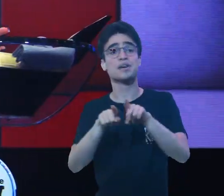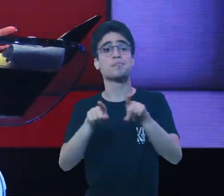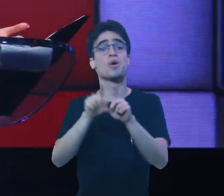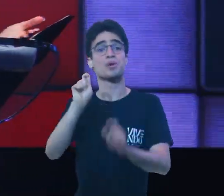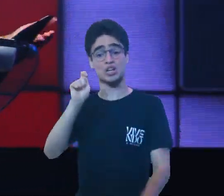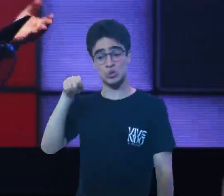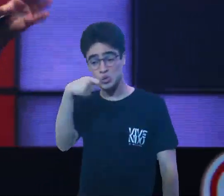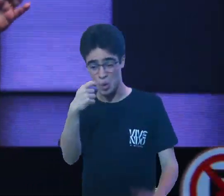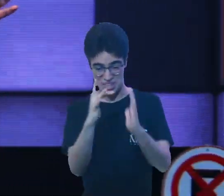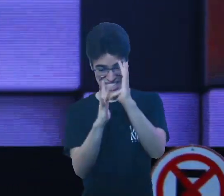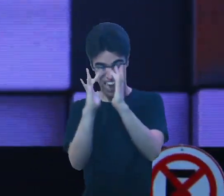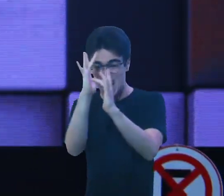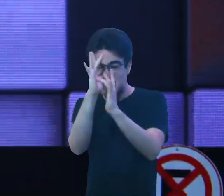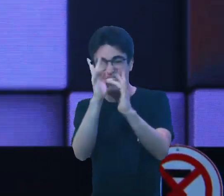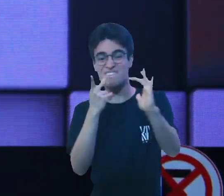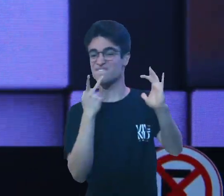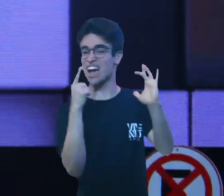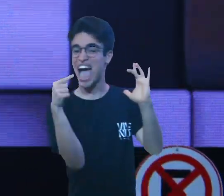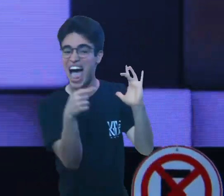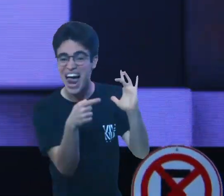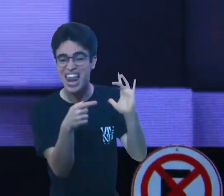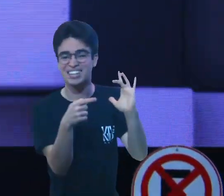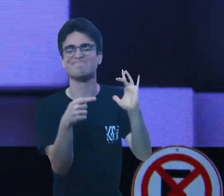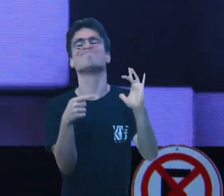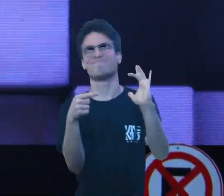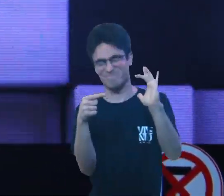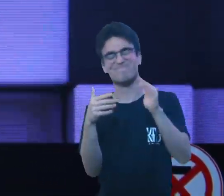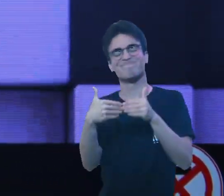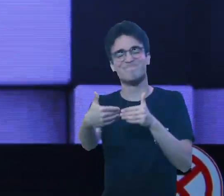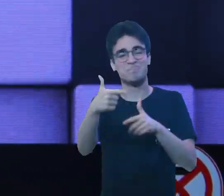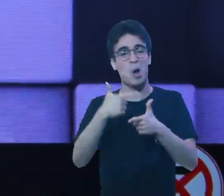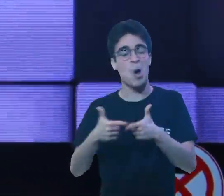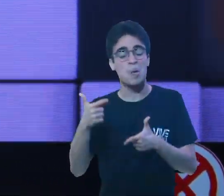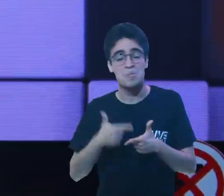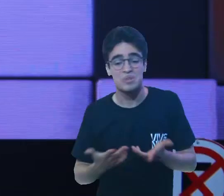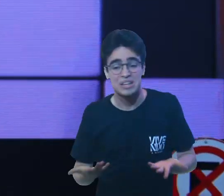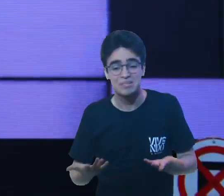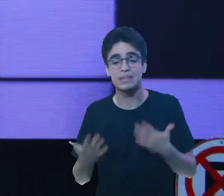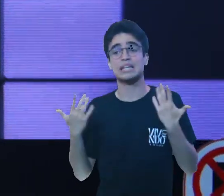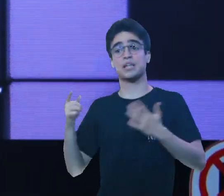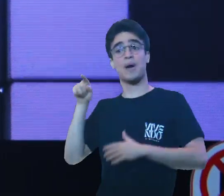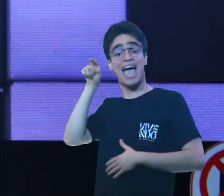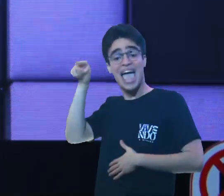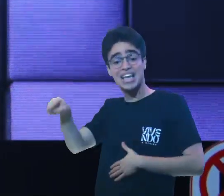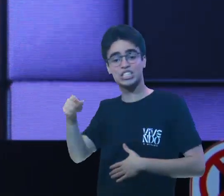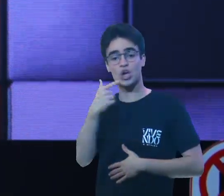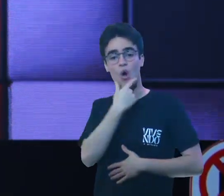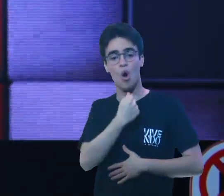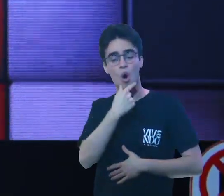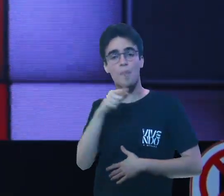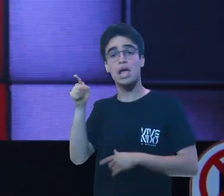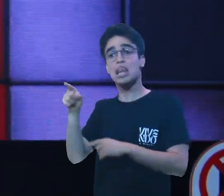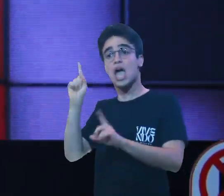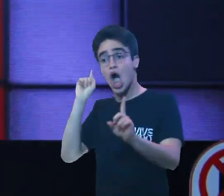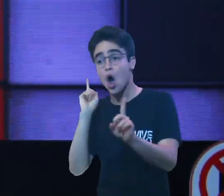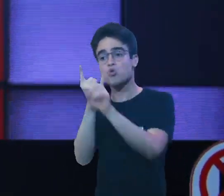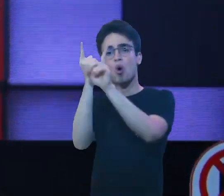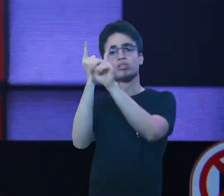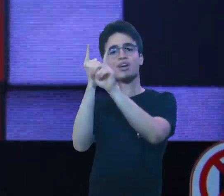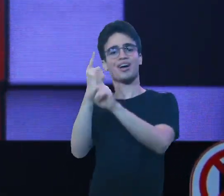mencionar esse nome pode causar problemas, esse homem tem um encontro com o Filho de